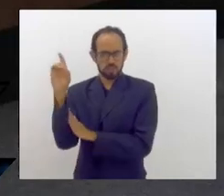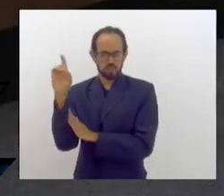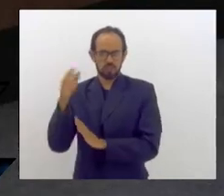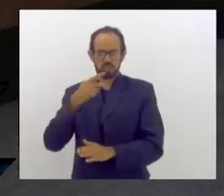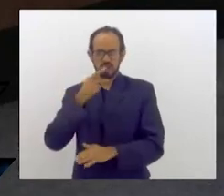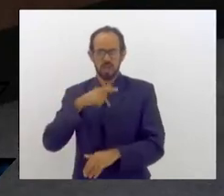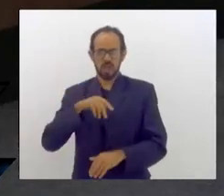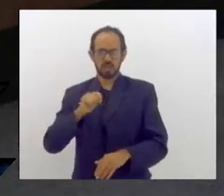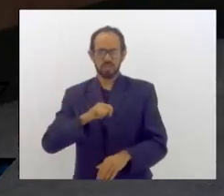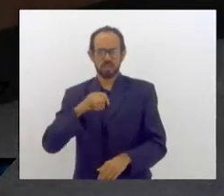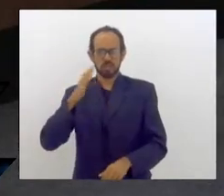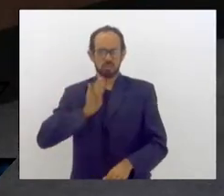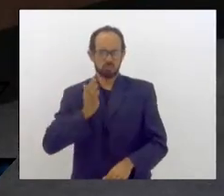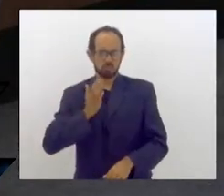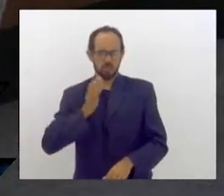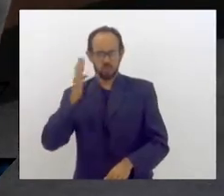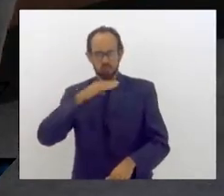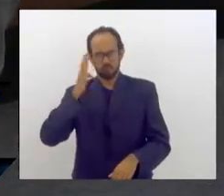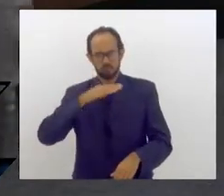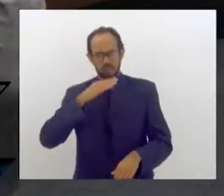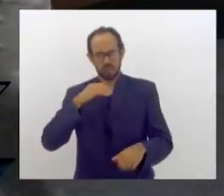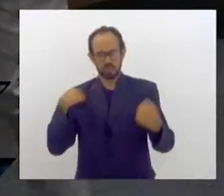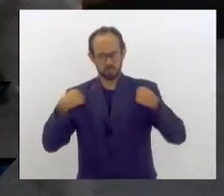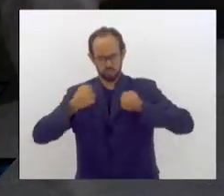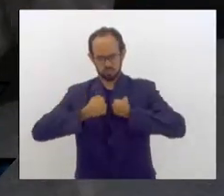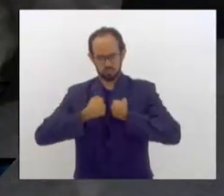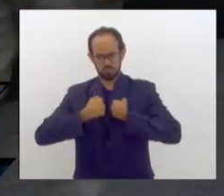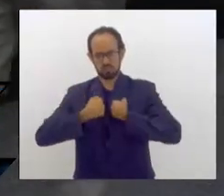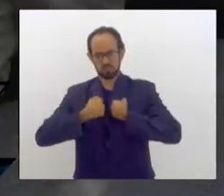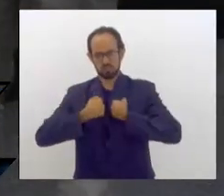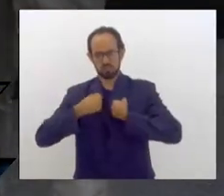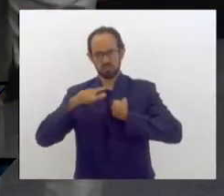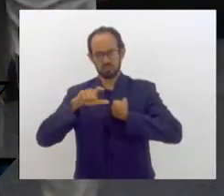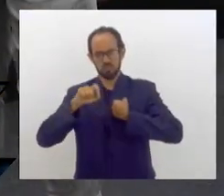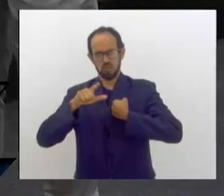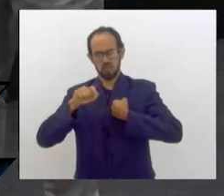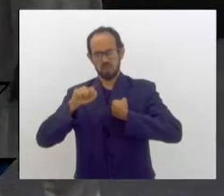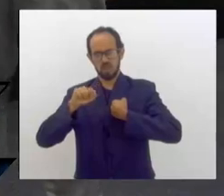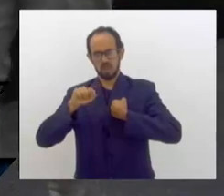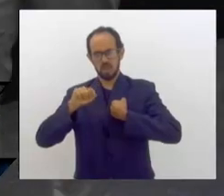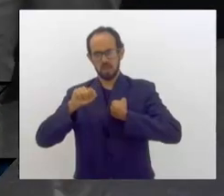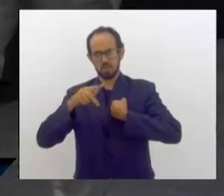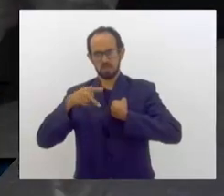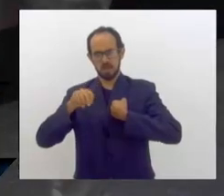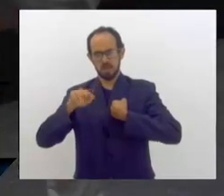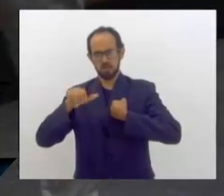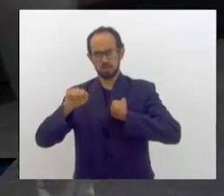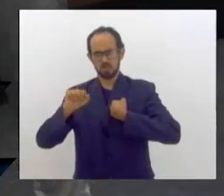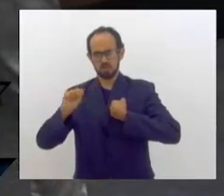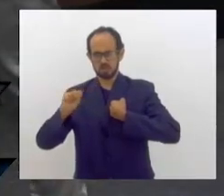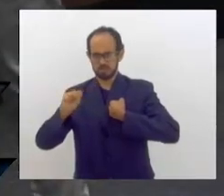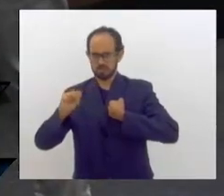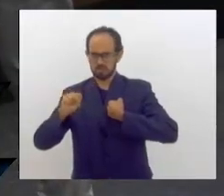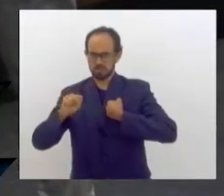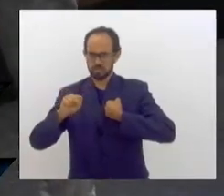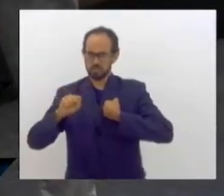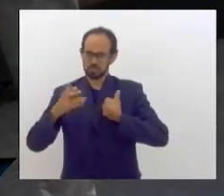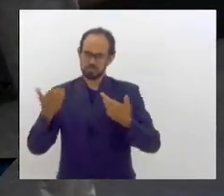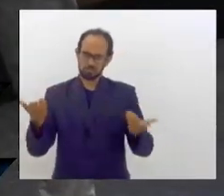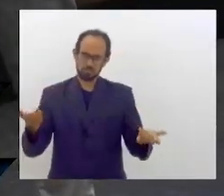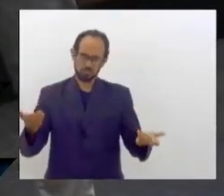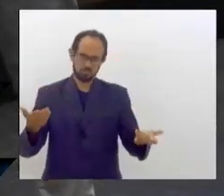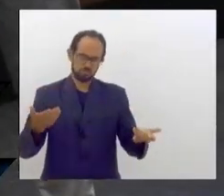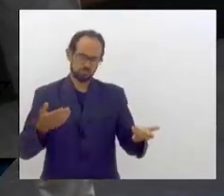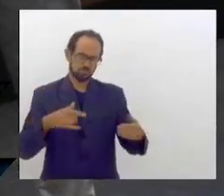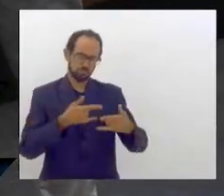burguesia fede aparecendo com um casaco de 12 mil reais no Lollapalooza, onde o ingresso do show dele é 200 reais, é mole. Enfim, eu